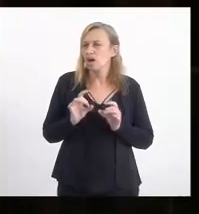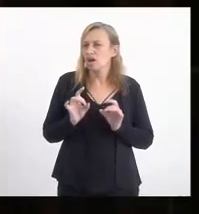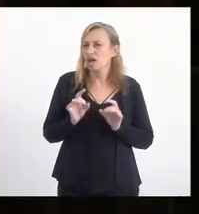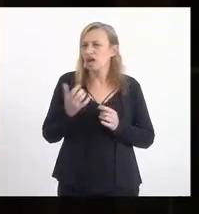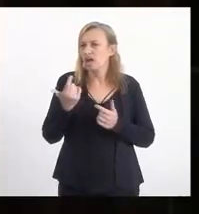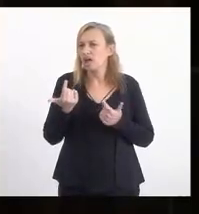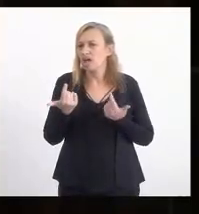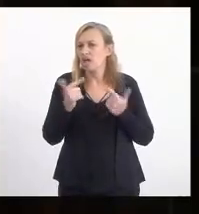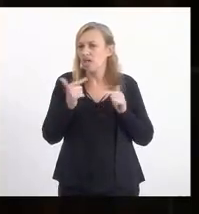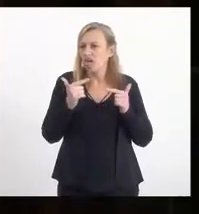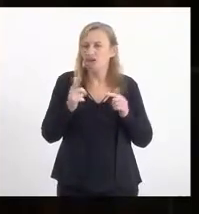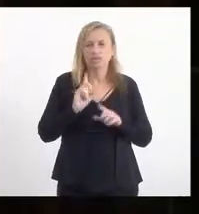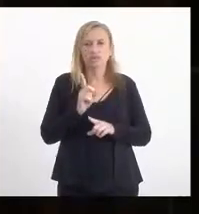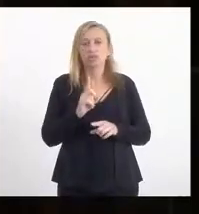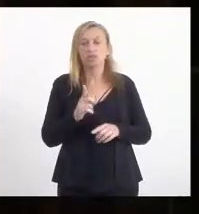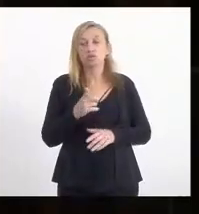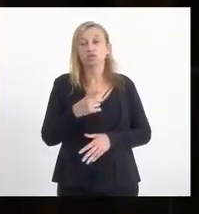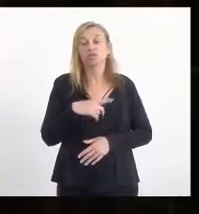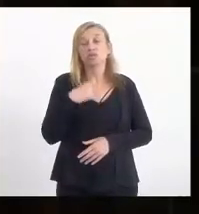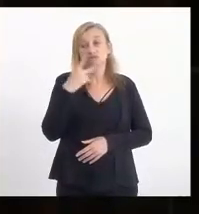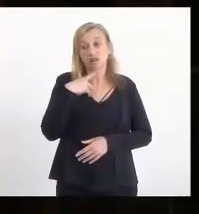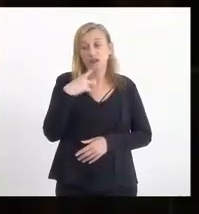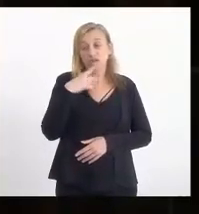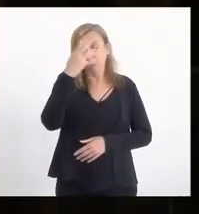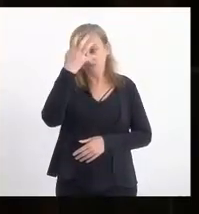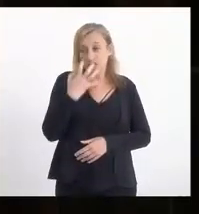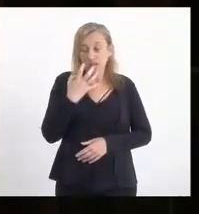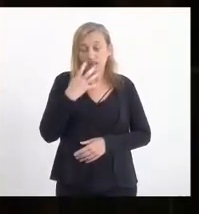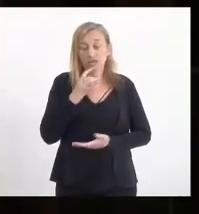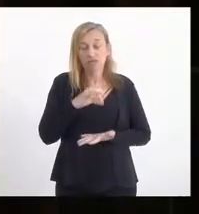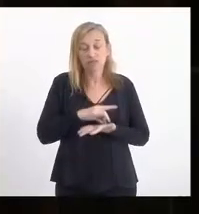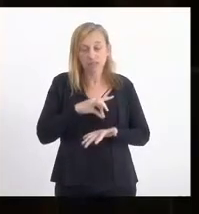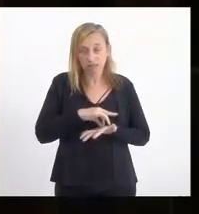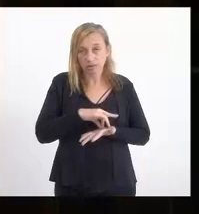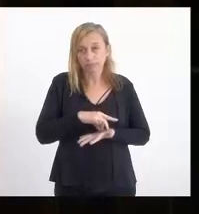e amido vida pregressa lhe permite agir assim